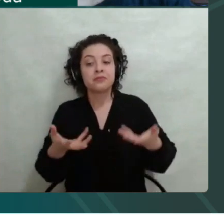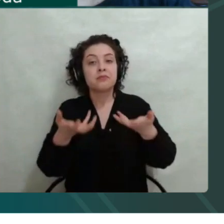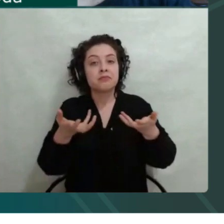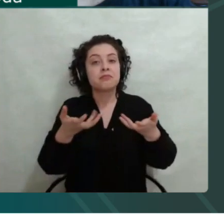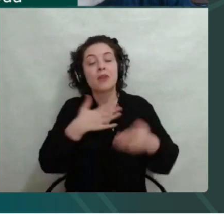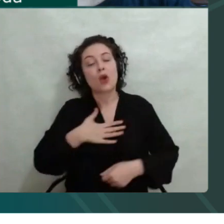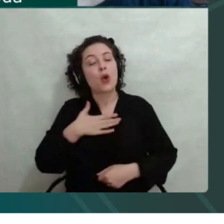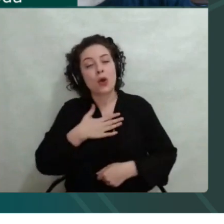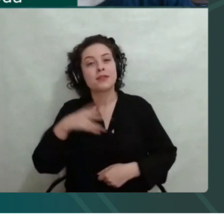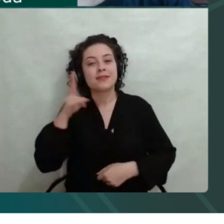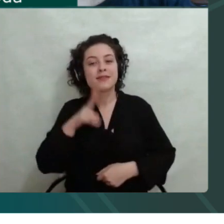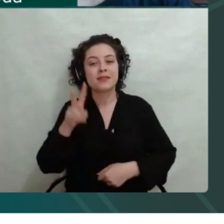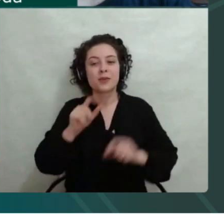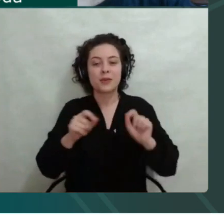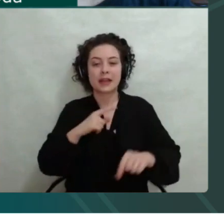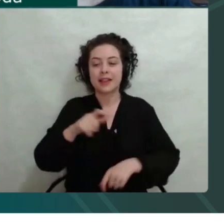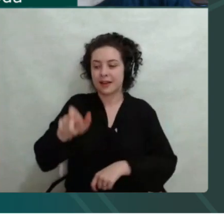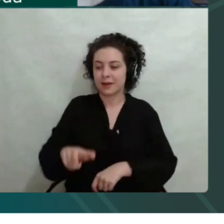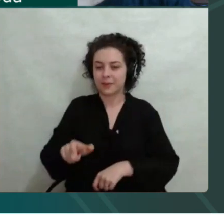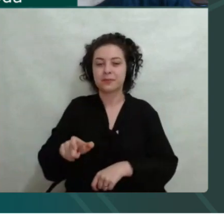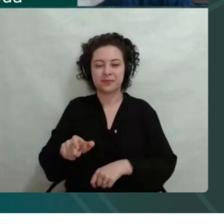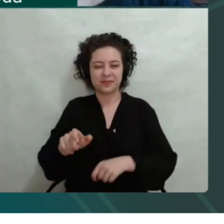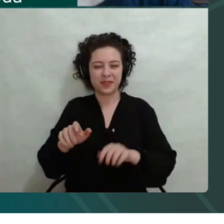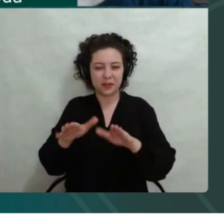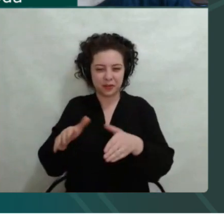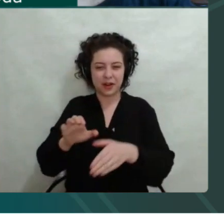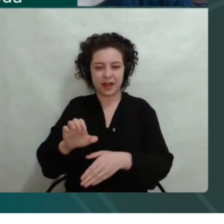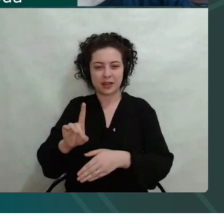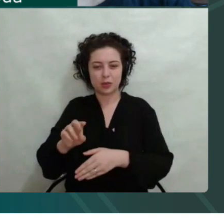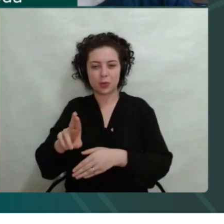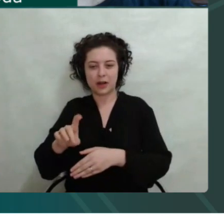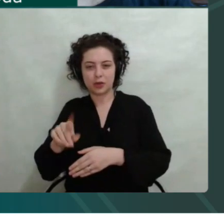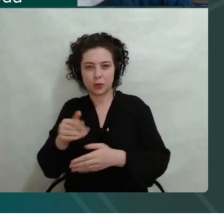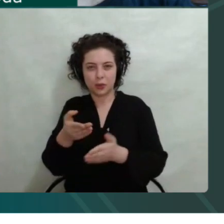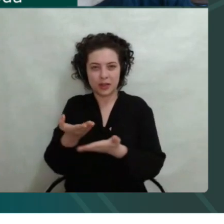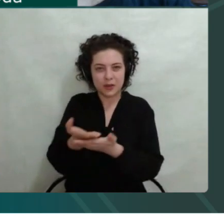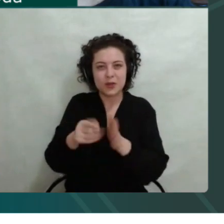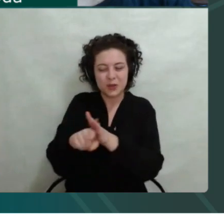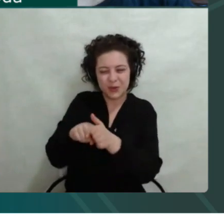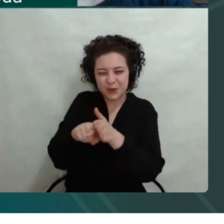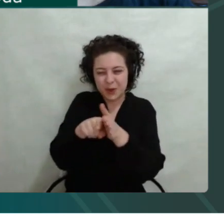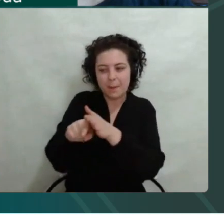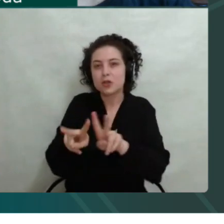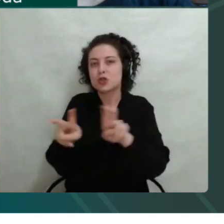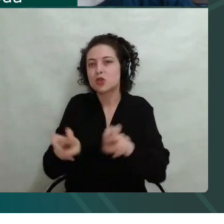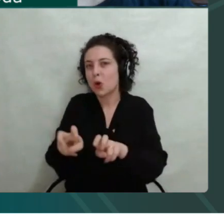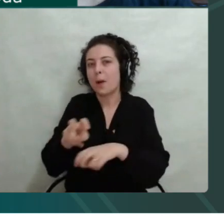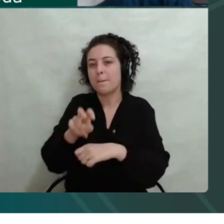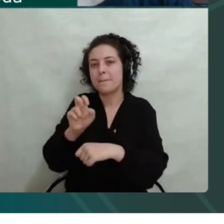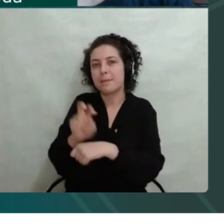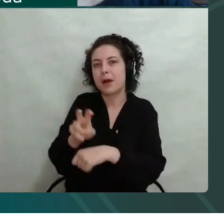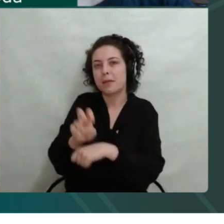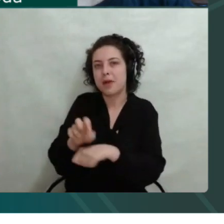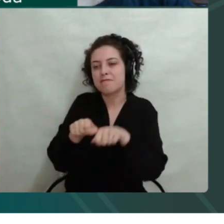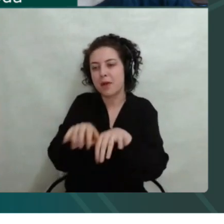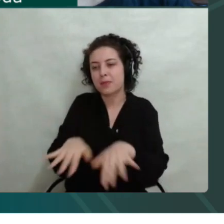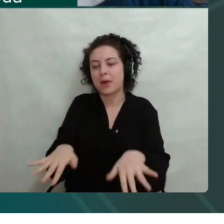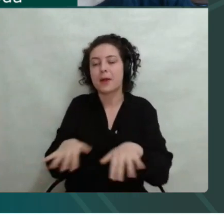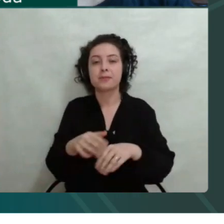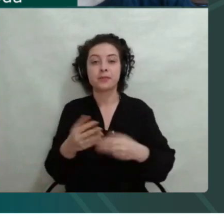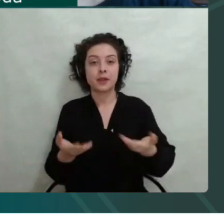um epidemiologista, o Eduardo, que quando eu estudava epidemiologia, eu aprendi de que mortalidade